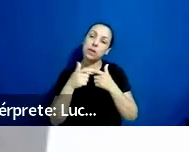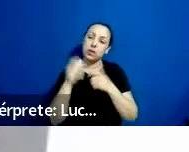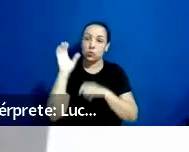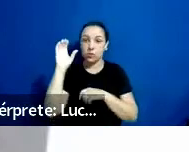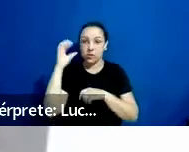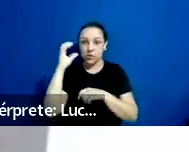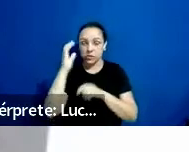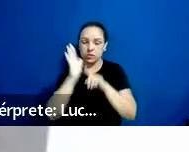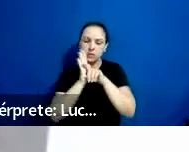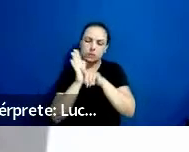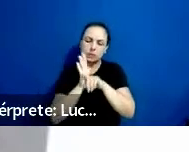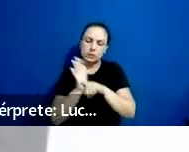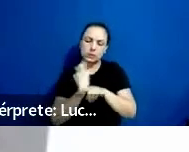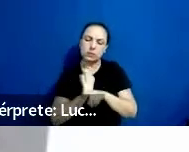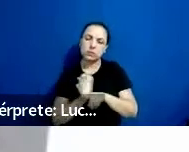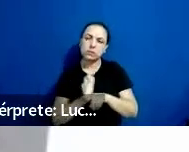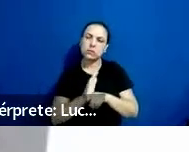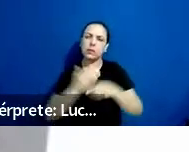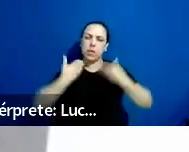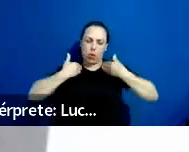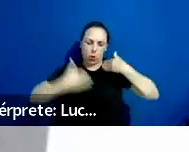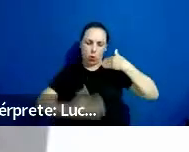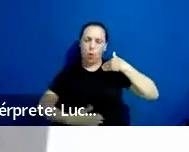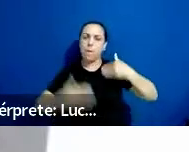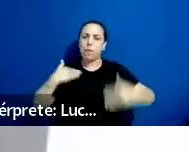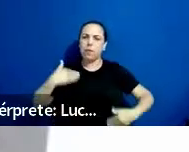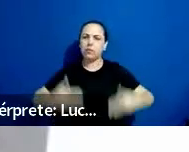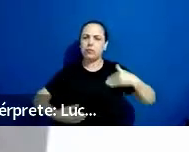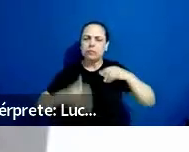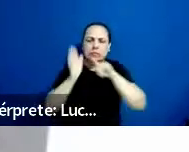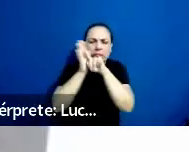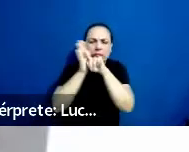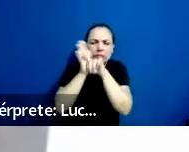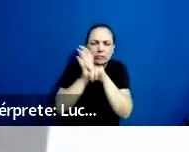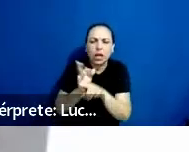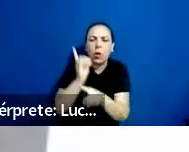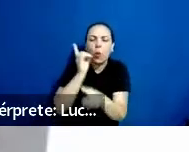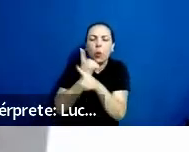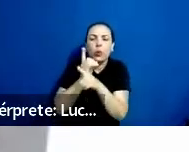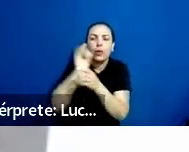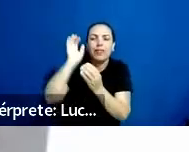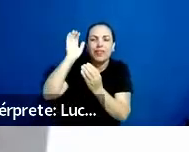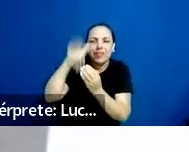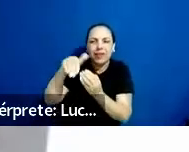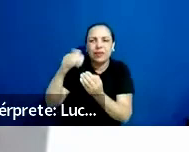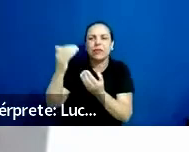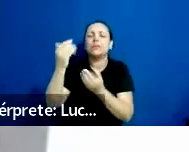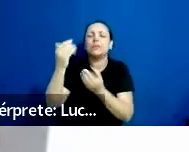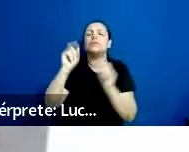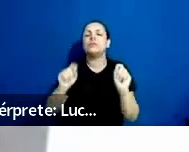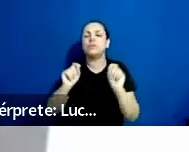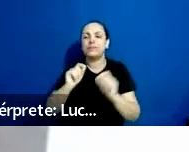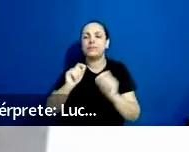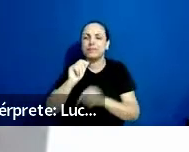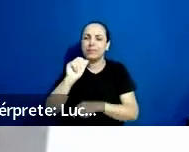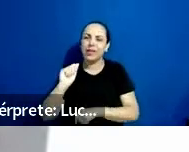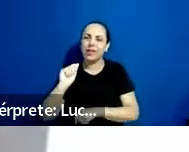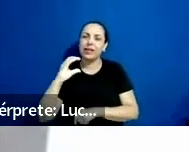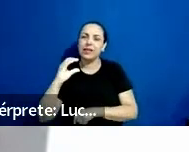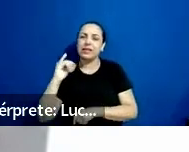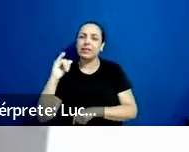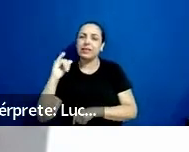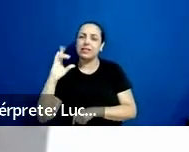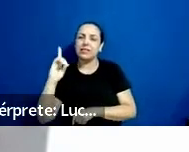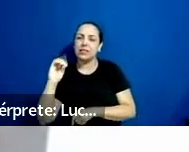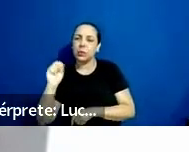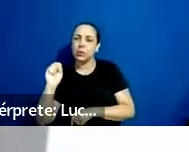de câncer se desenvolvem duas condições básicas: a acidose, que é a acidez no sangue, e hipóxia, que é